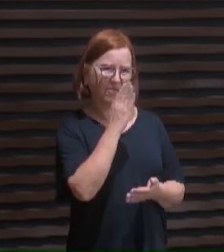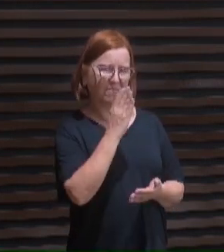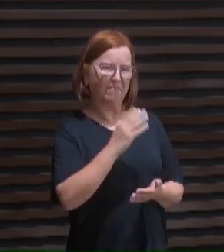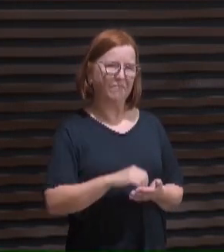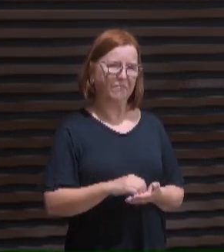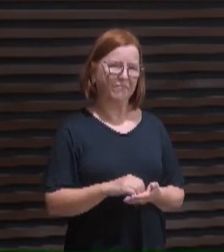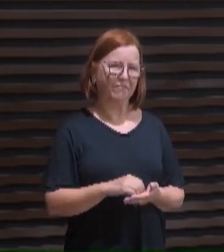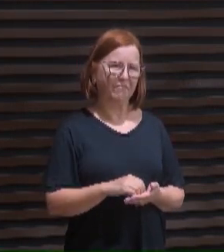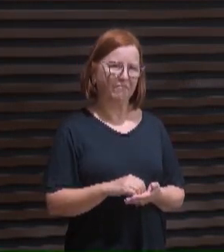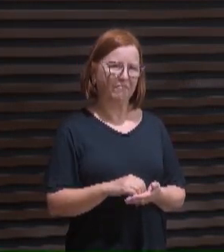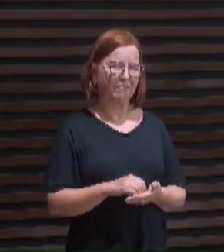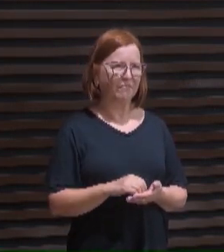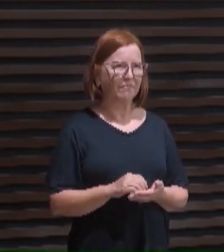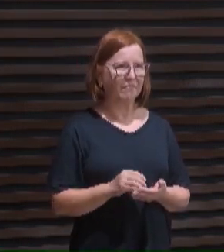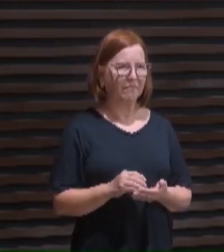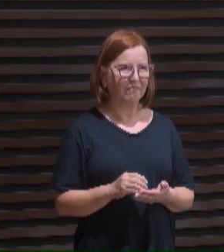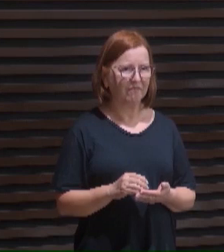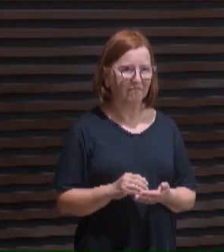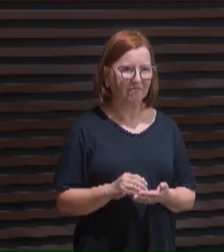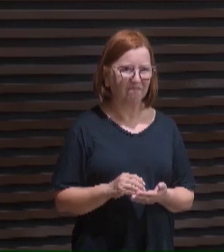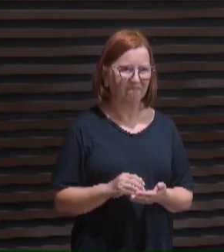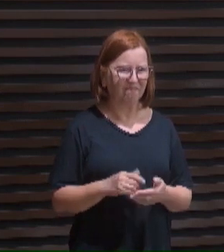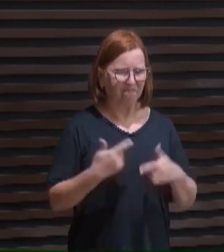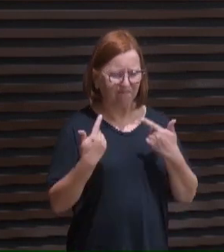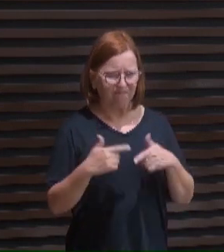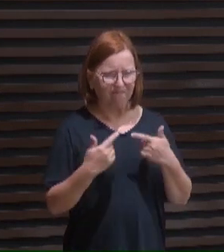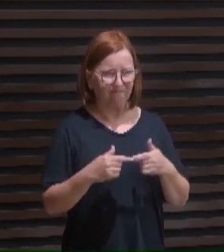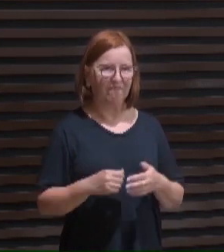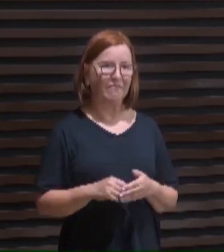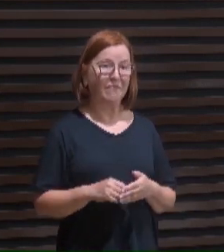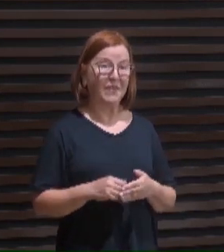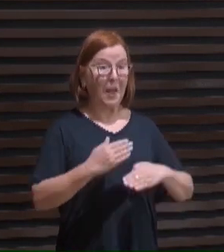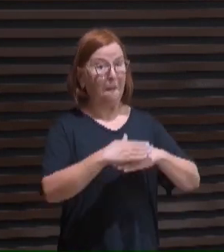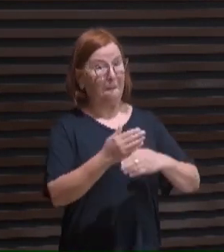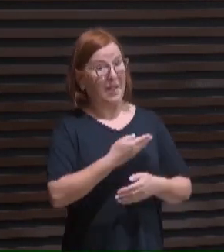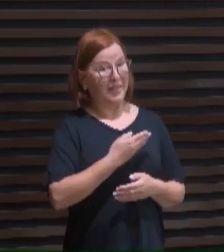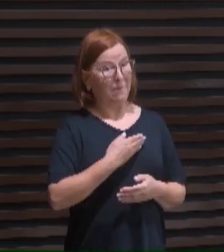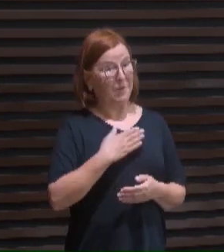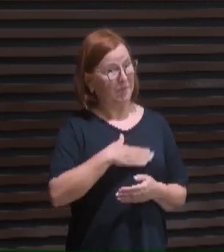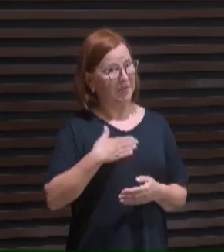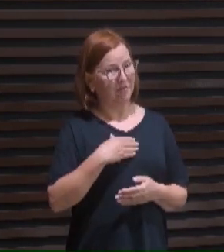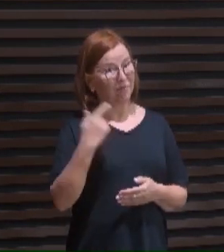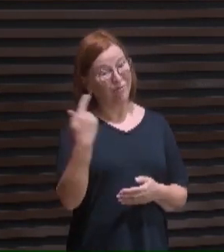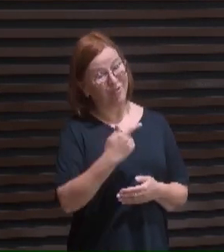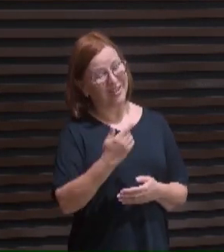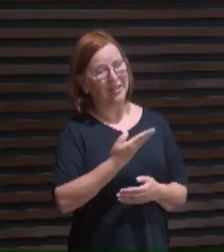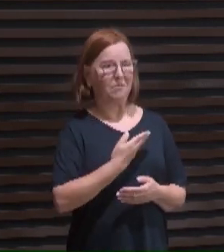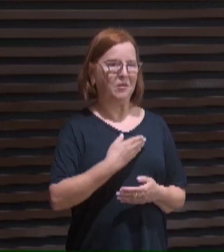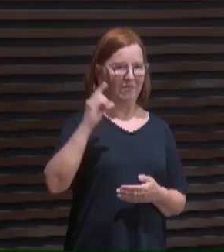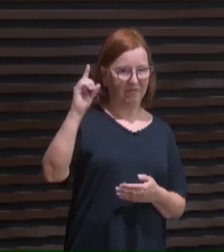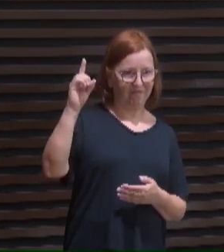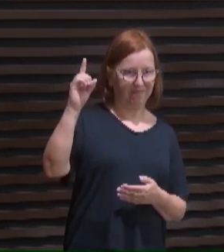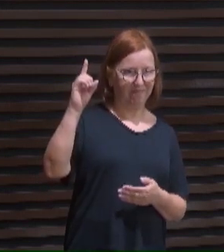traidores, atrevidos, enfatuados, mais amigos dos prazeres do que amigos de